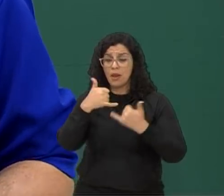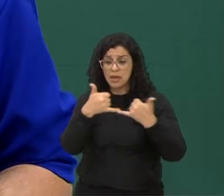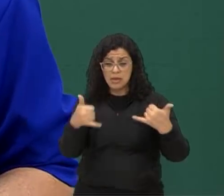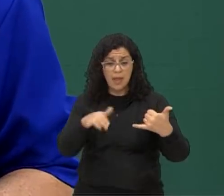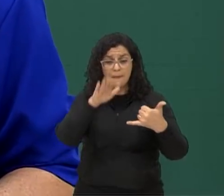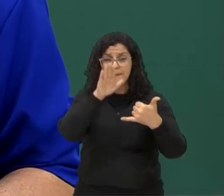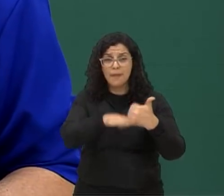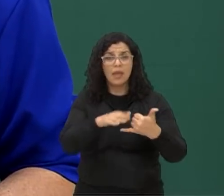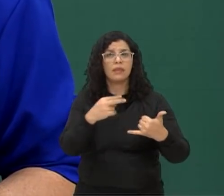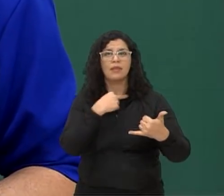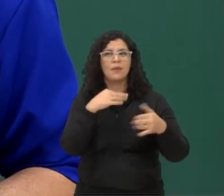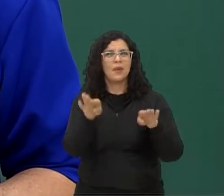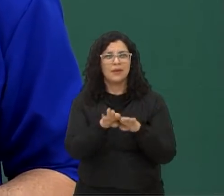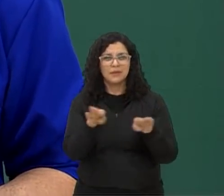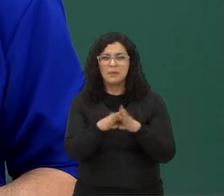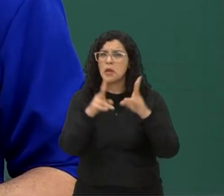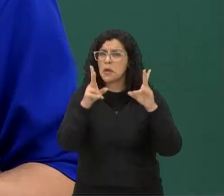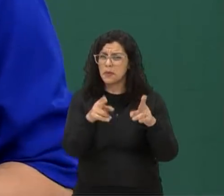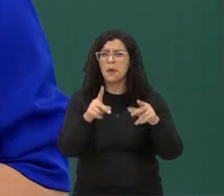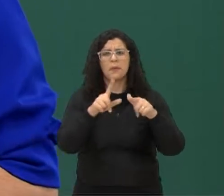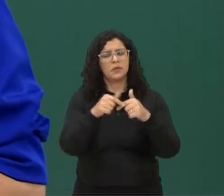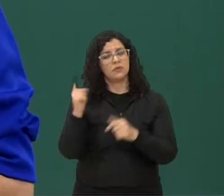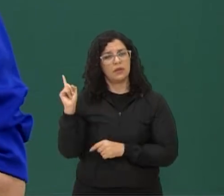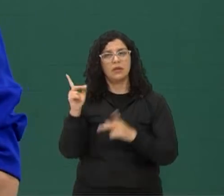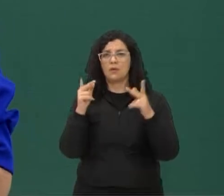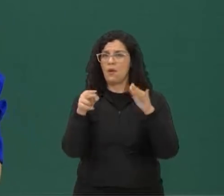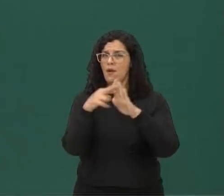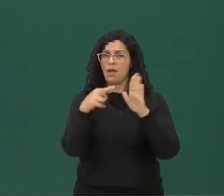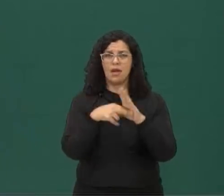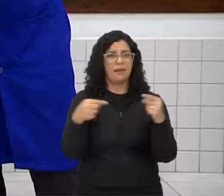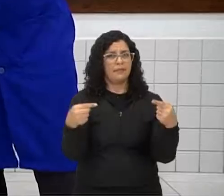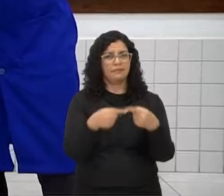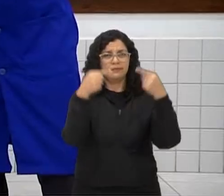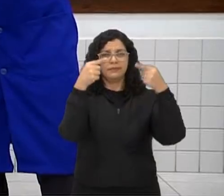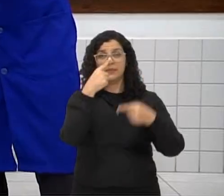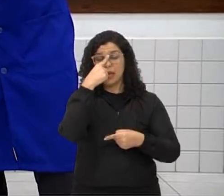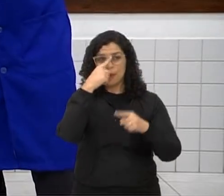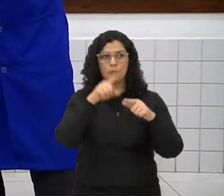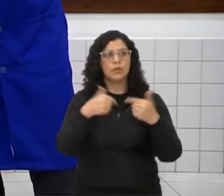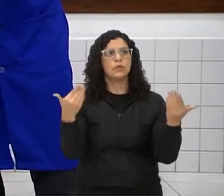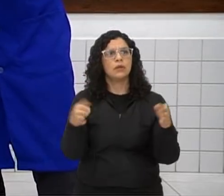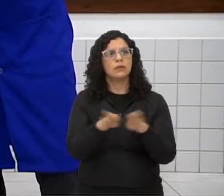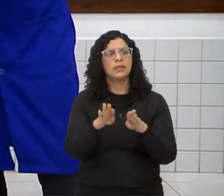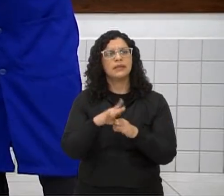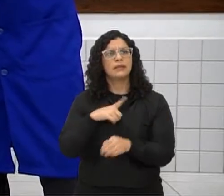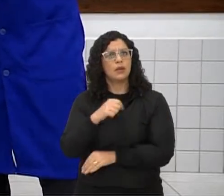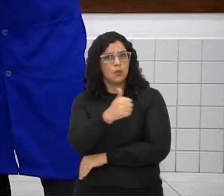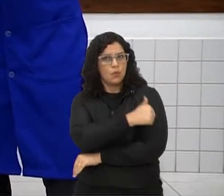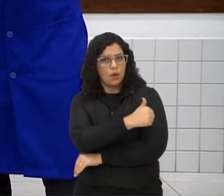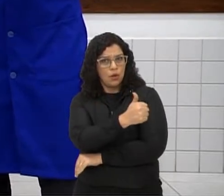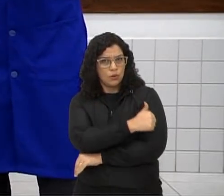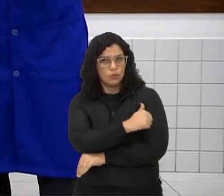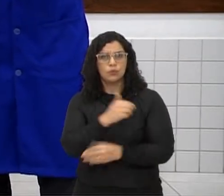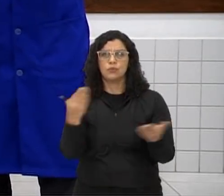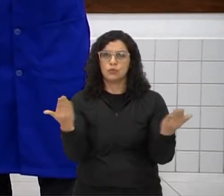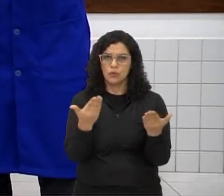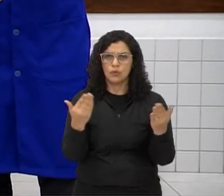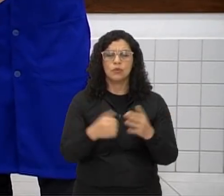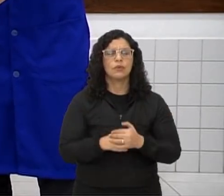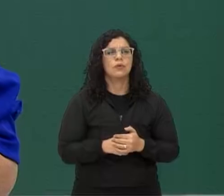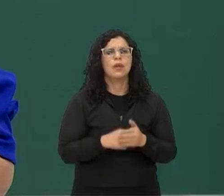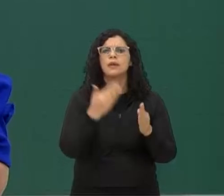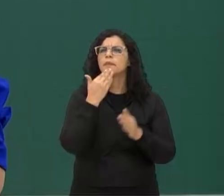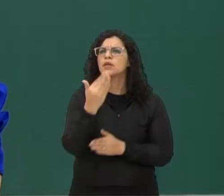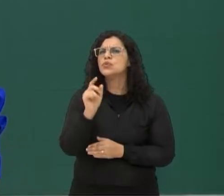pisar na linha do salto. Então, a mesma coisa aqui no boliche. E olha só, teve um aluno nosso aqui que ele